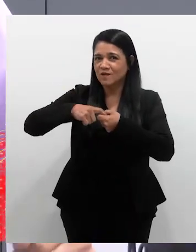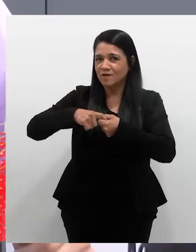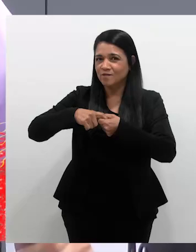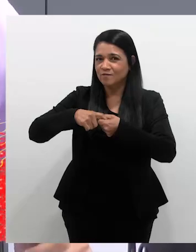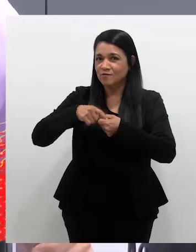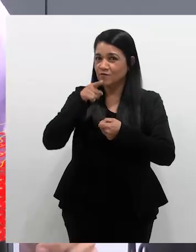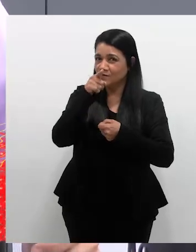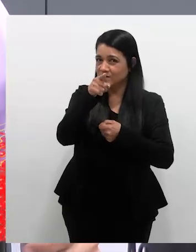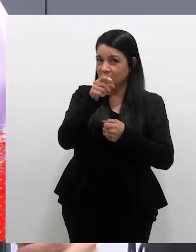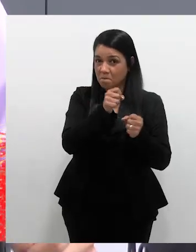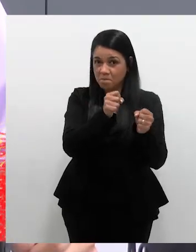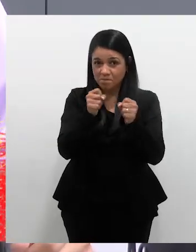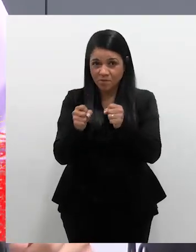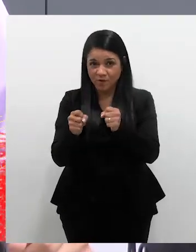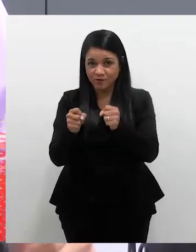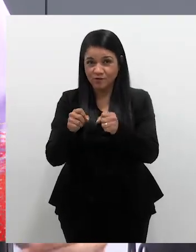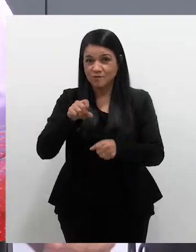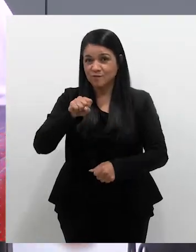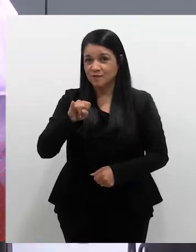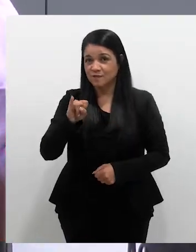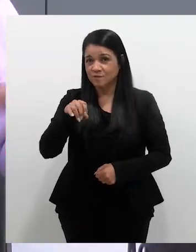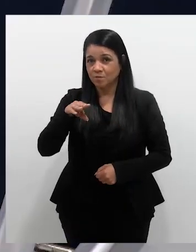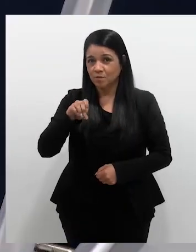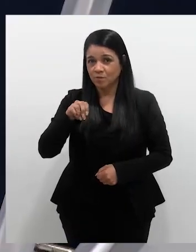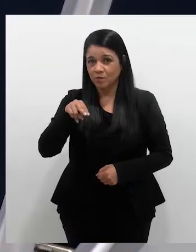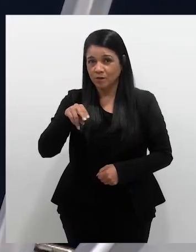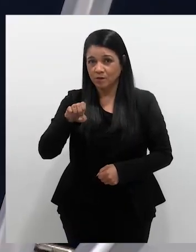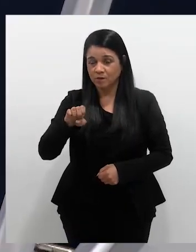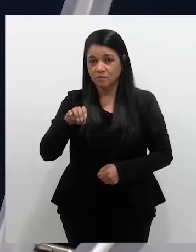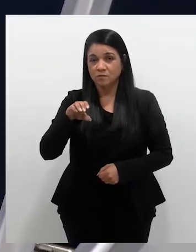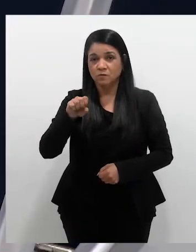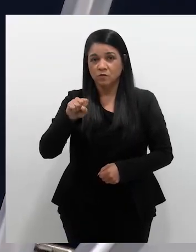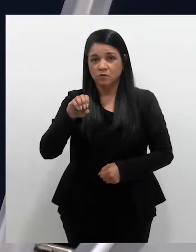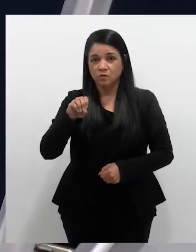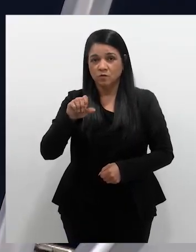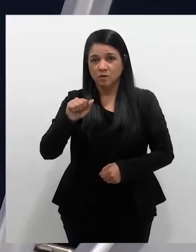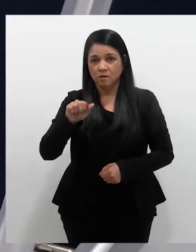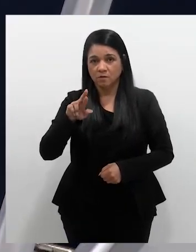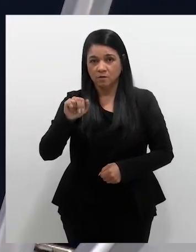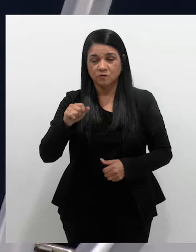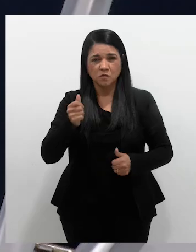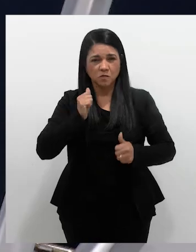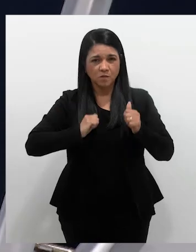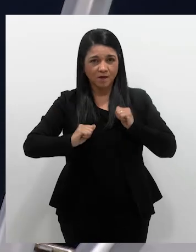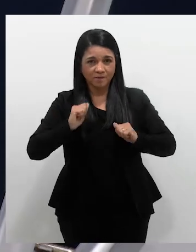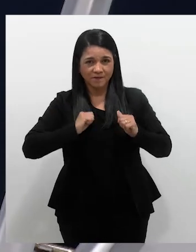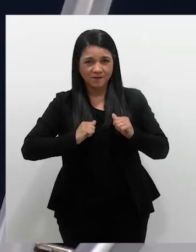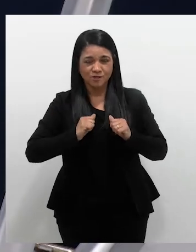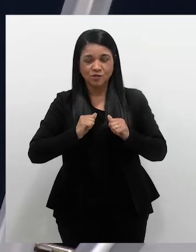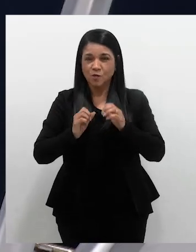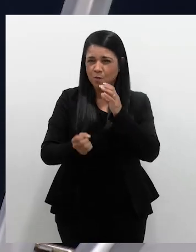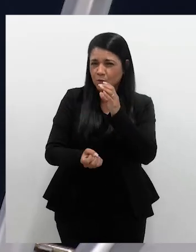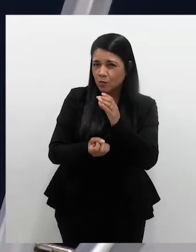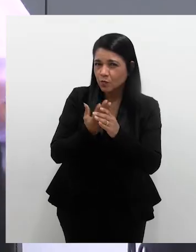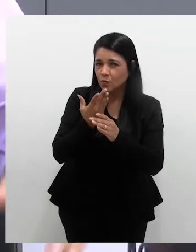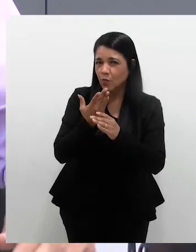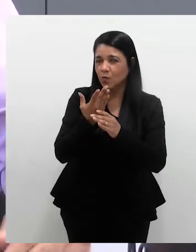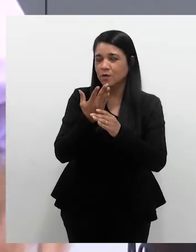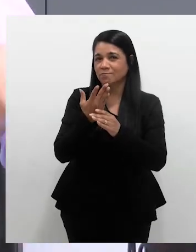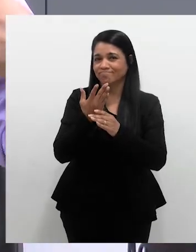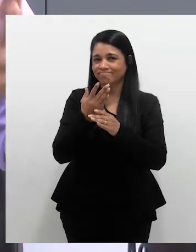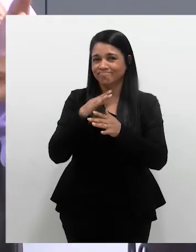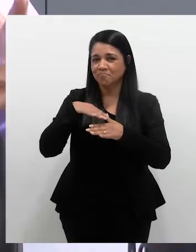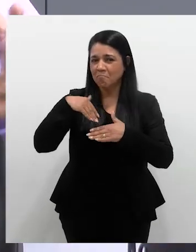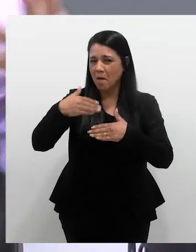Estamos de volta aqui no Você Pode com Simone Soares, atriz e também produtora, preparadora